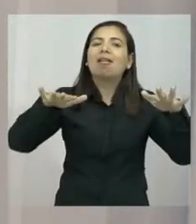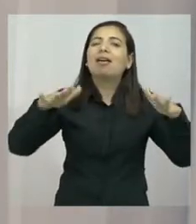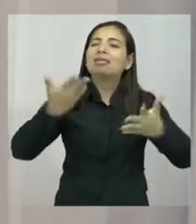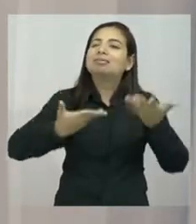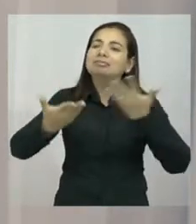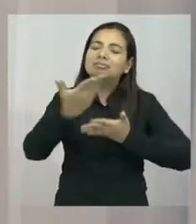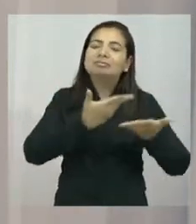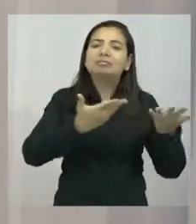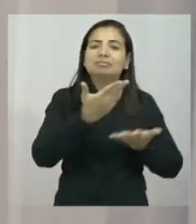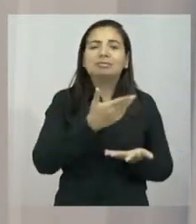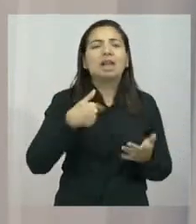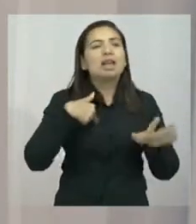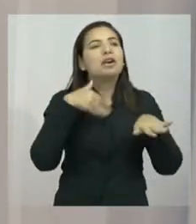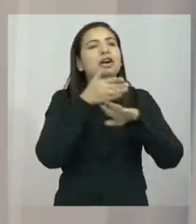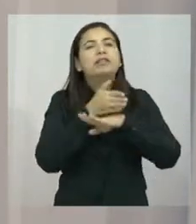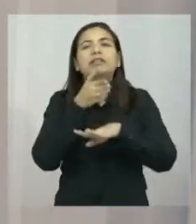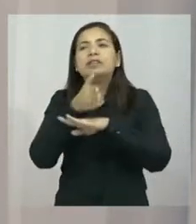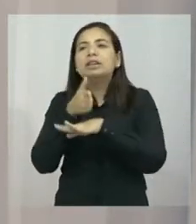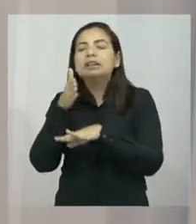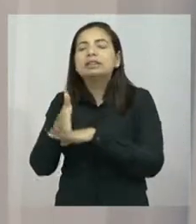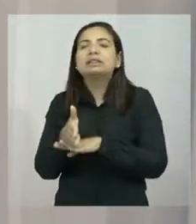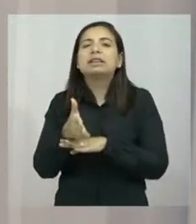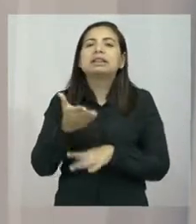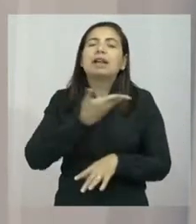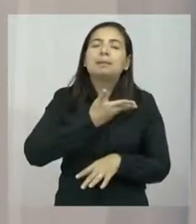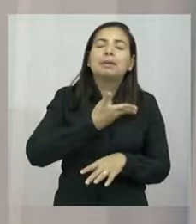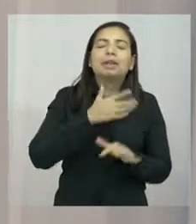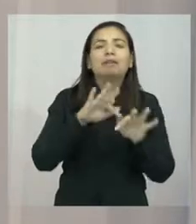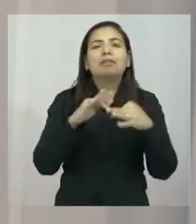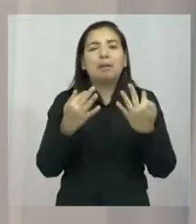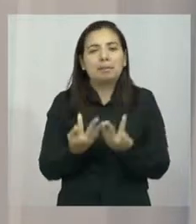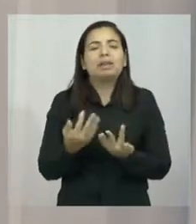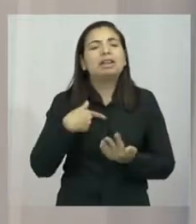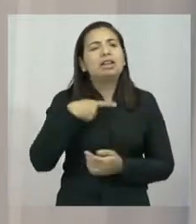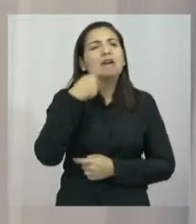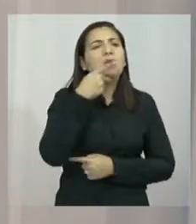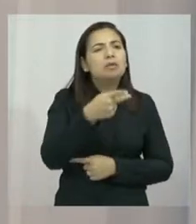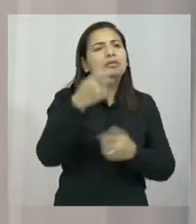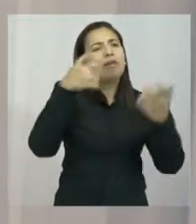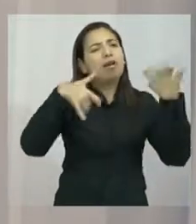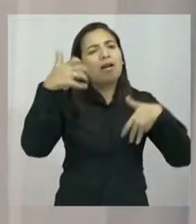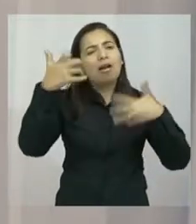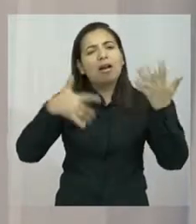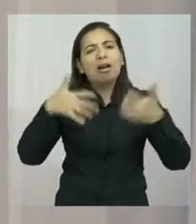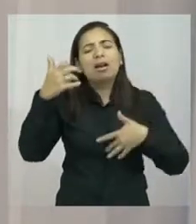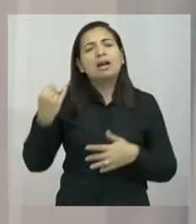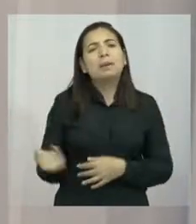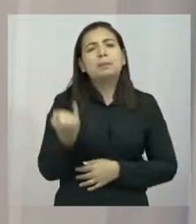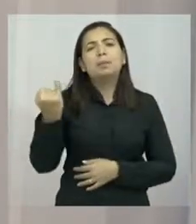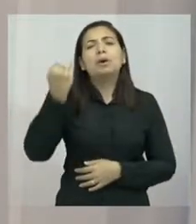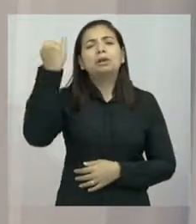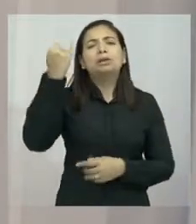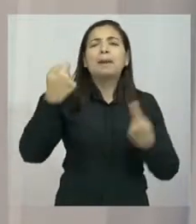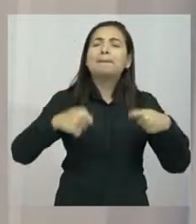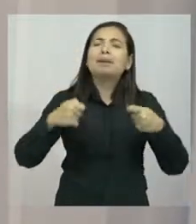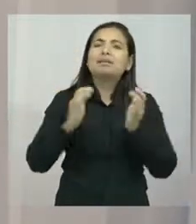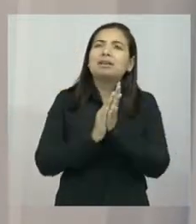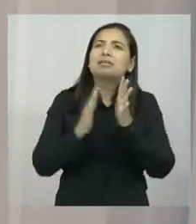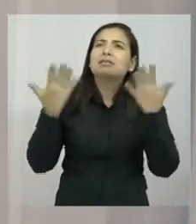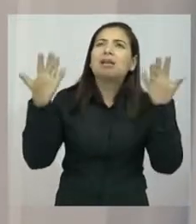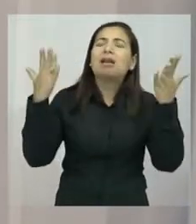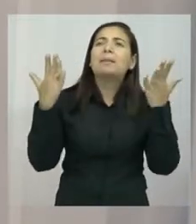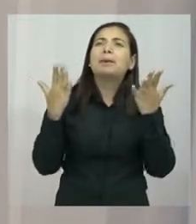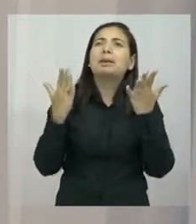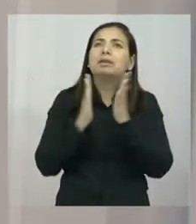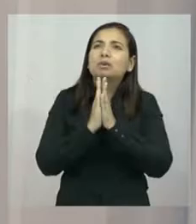e falando da importância, né, de estarmos ali celebrando nesse dia, esquecendo todos